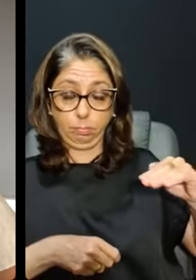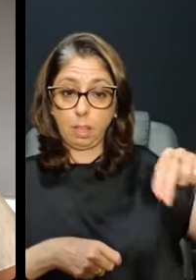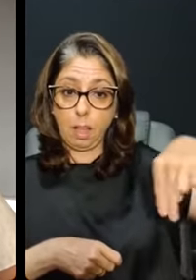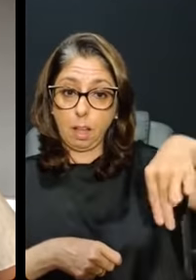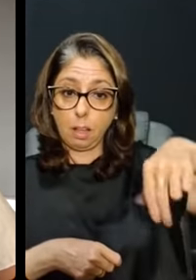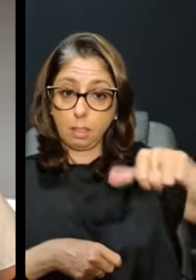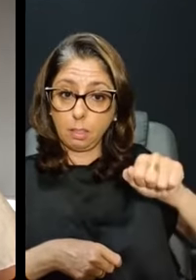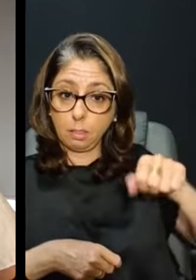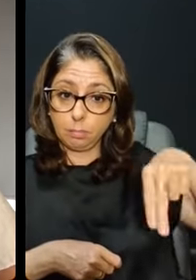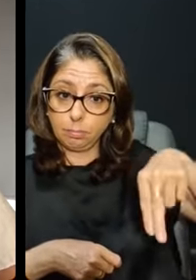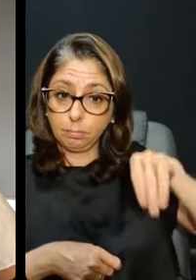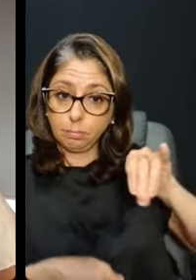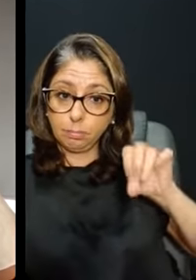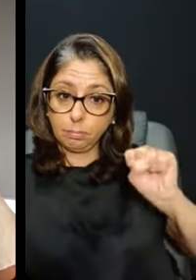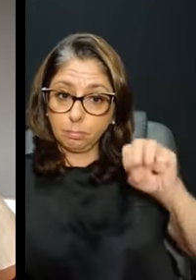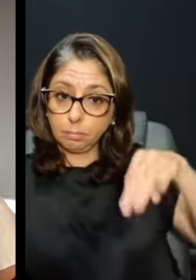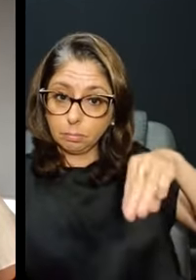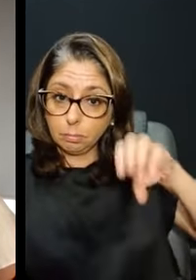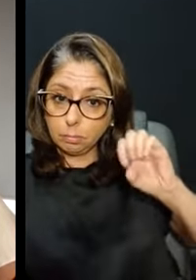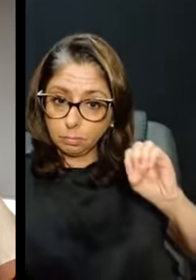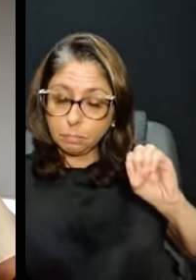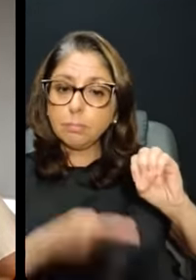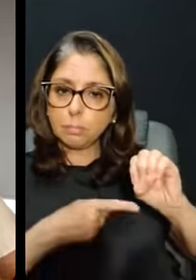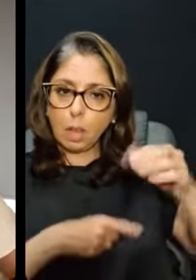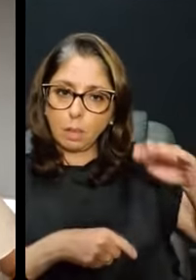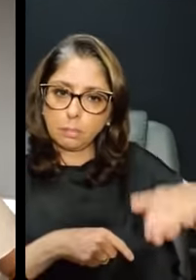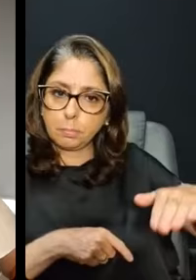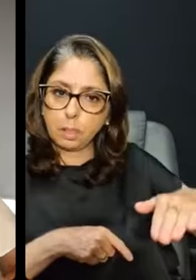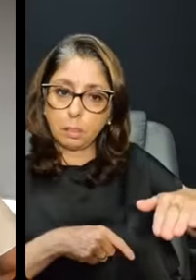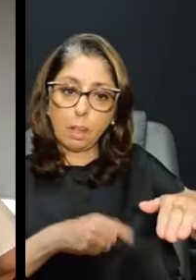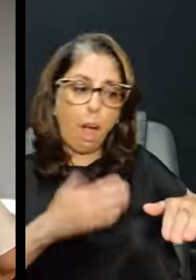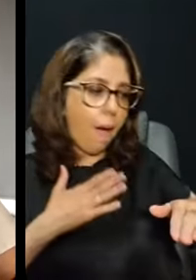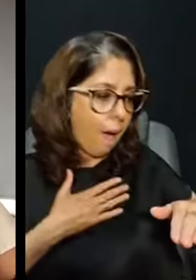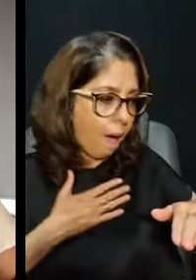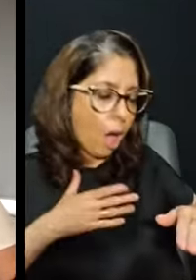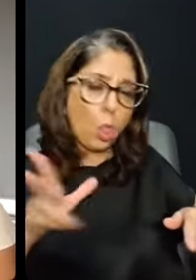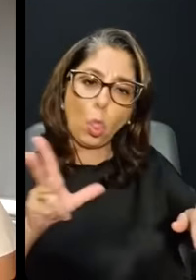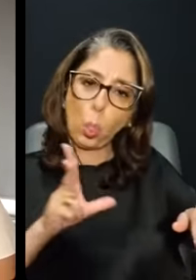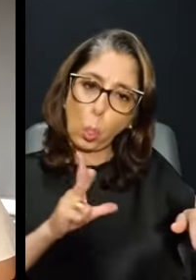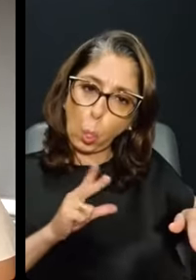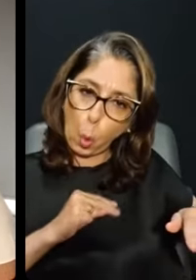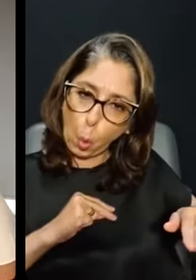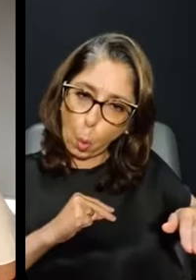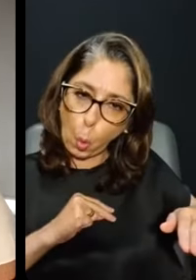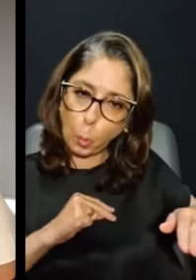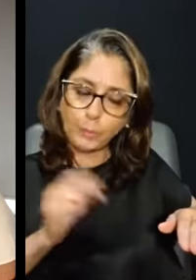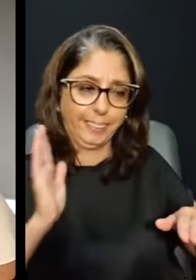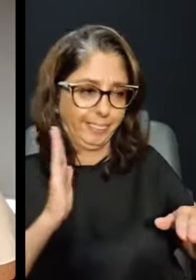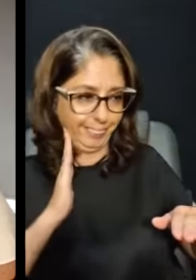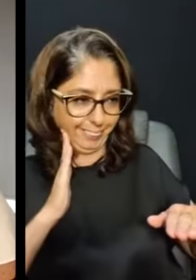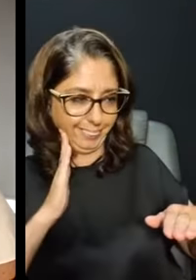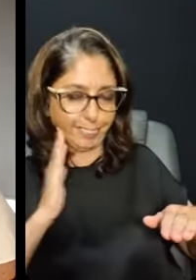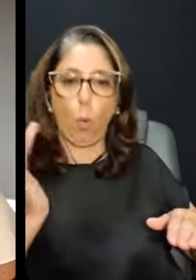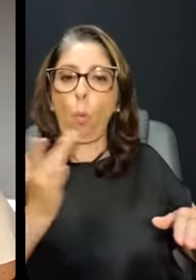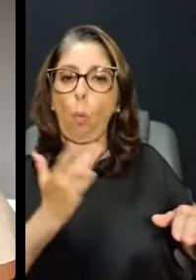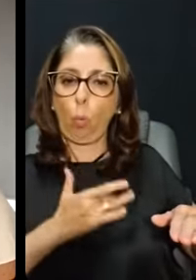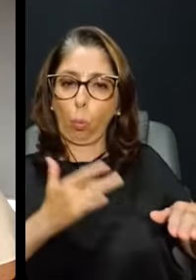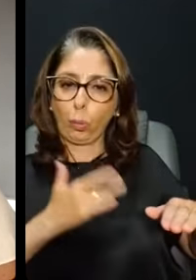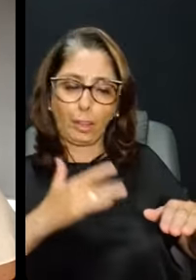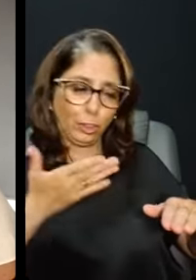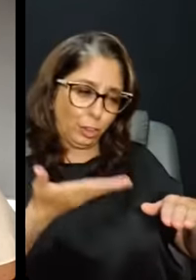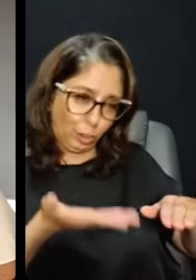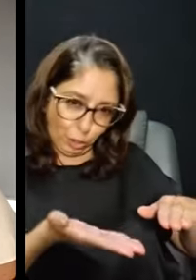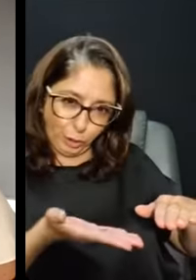E as barreiras atitudinais, elas vão realmente na questão da atitude, de como a pessoa é tratada, sem preconceito,